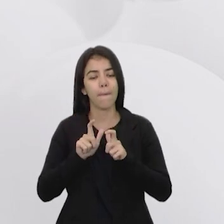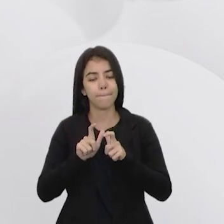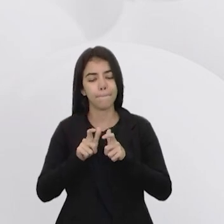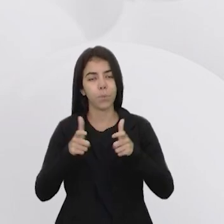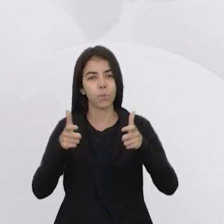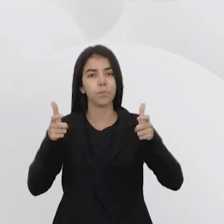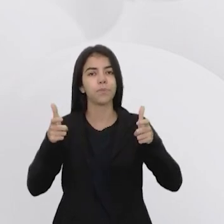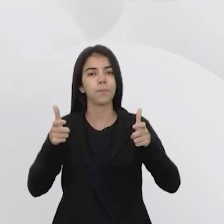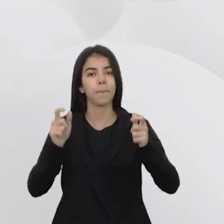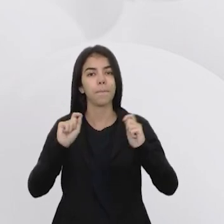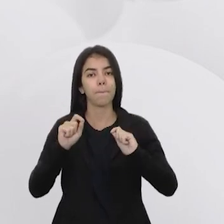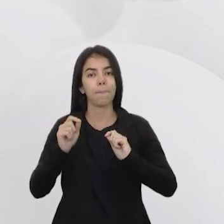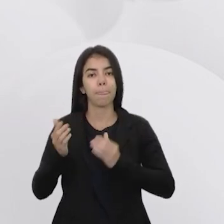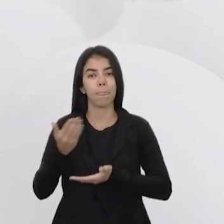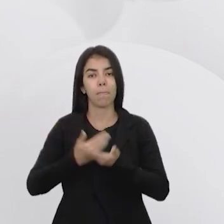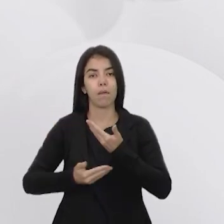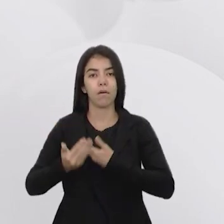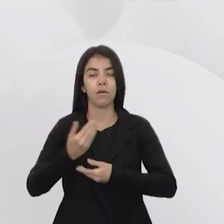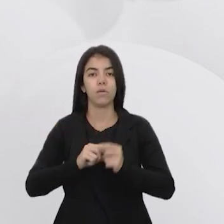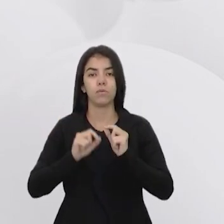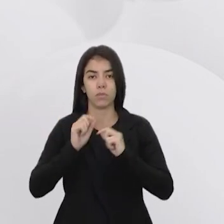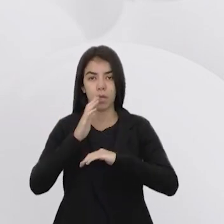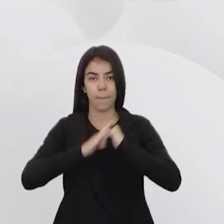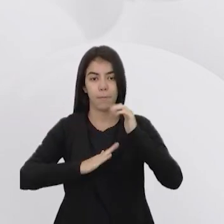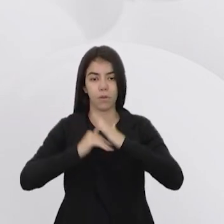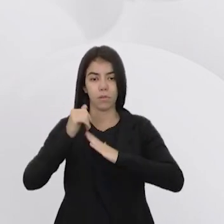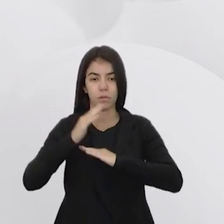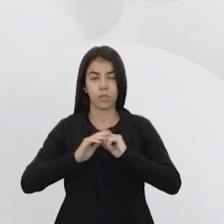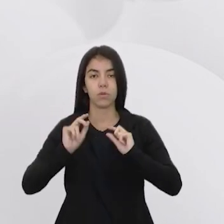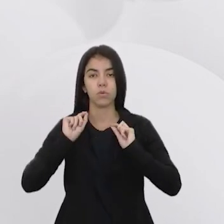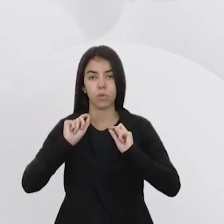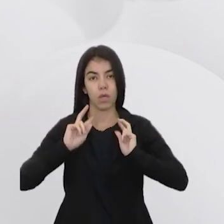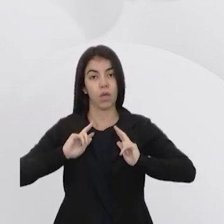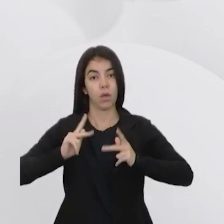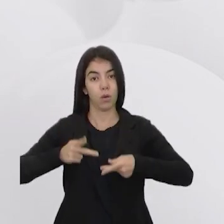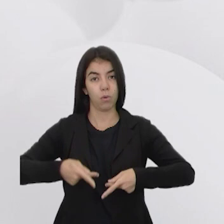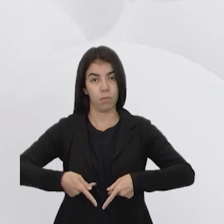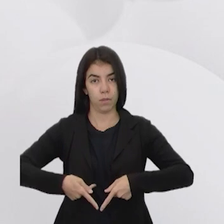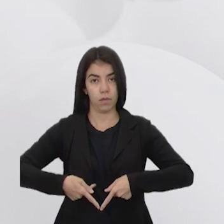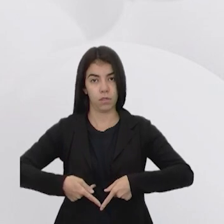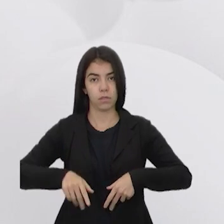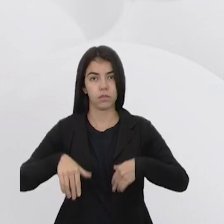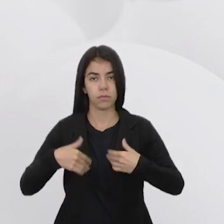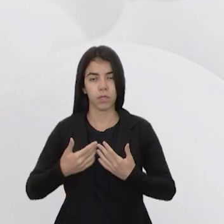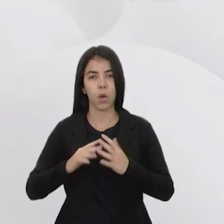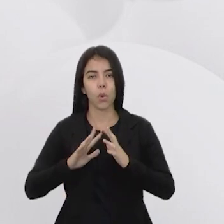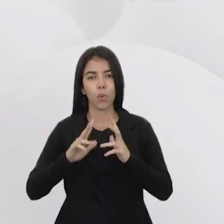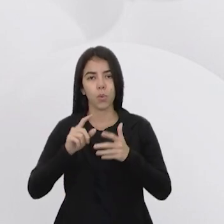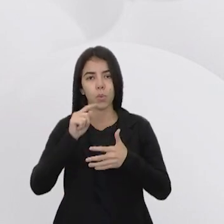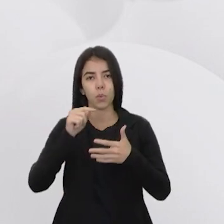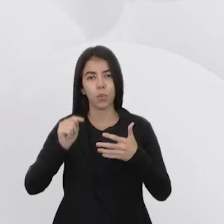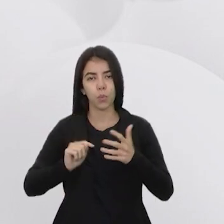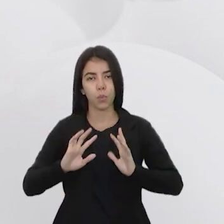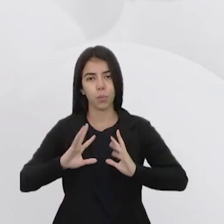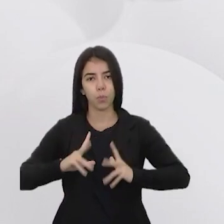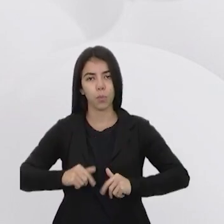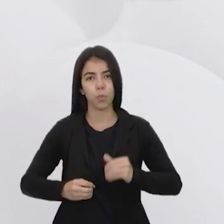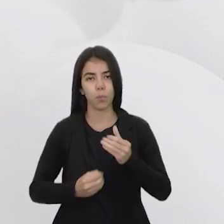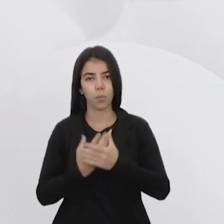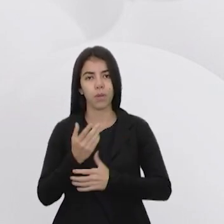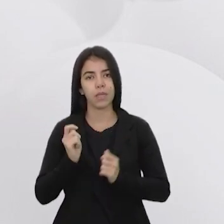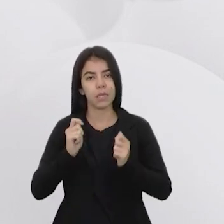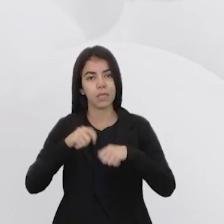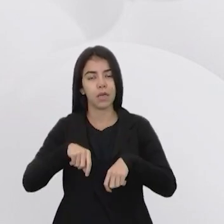possível, envolve as produções humanas, certo? Então, tudo aquilo que é de criação humana, ele